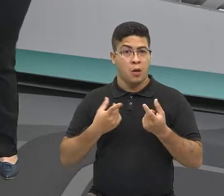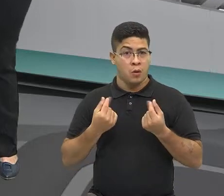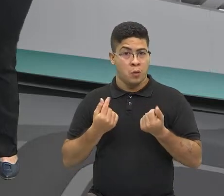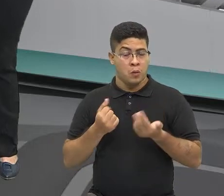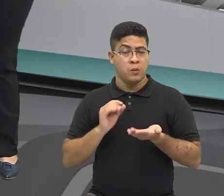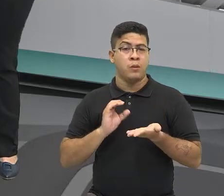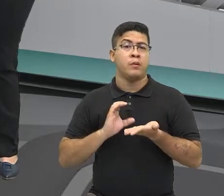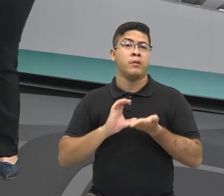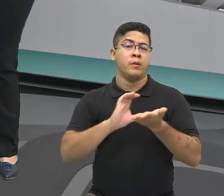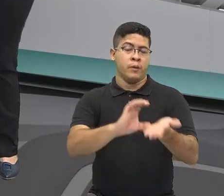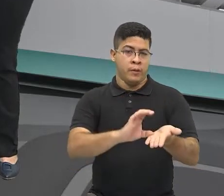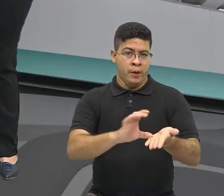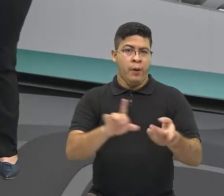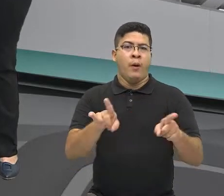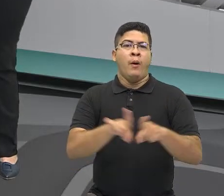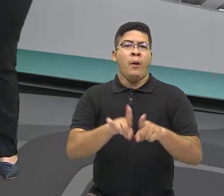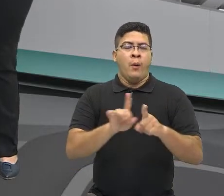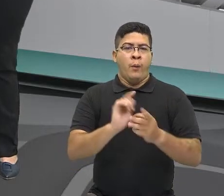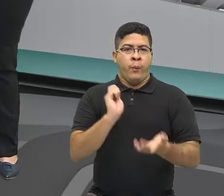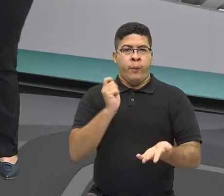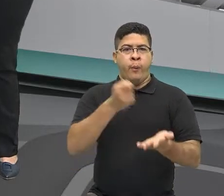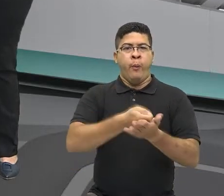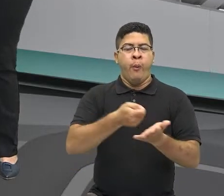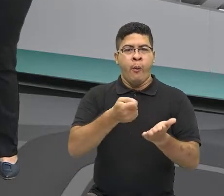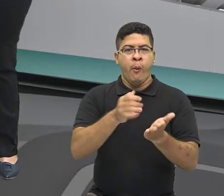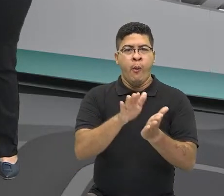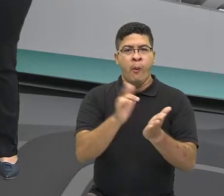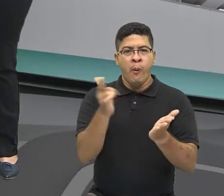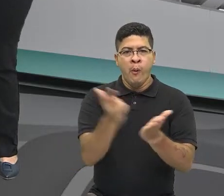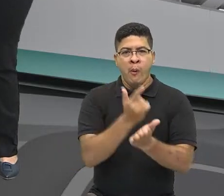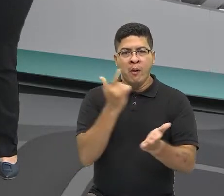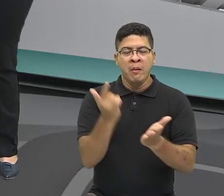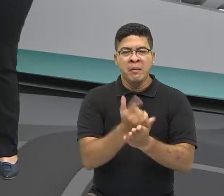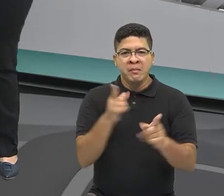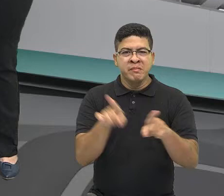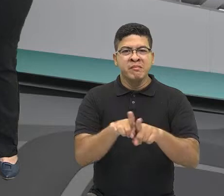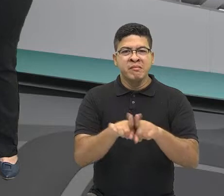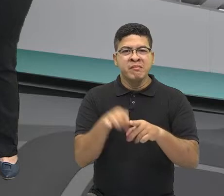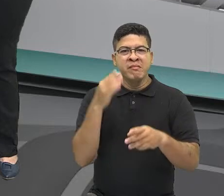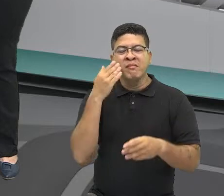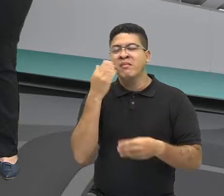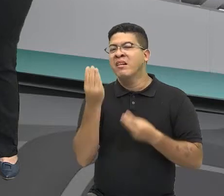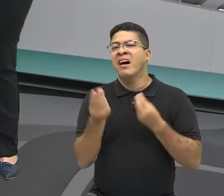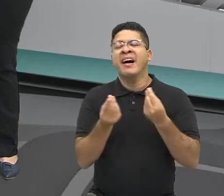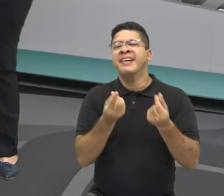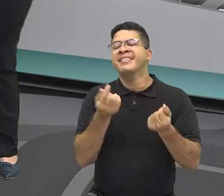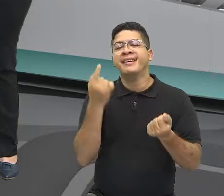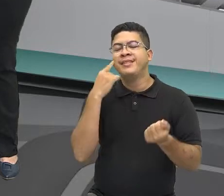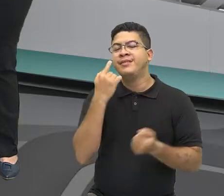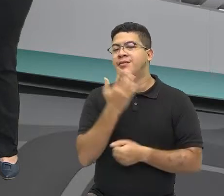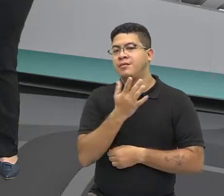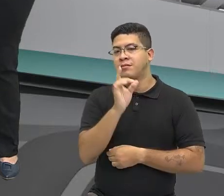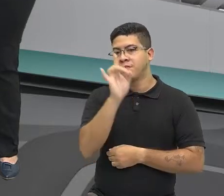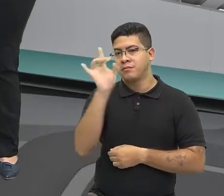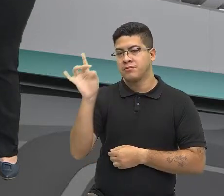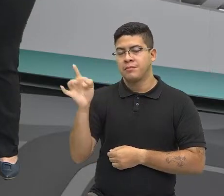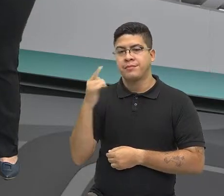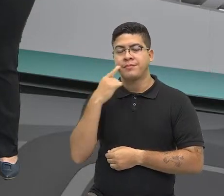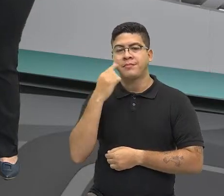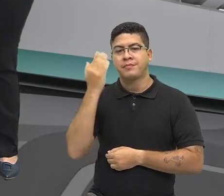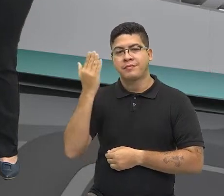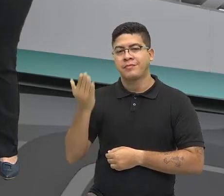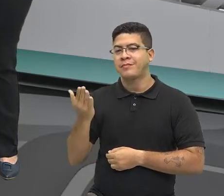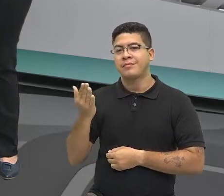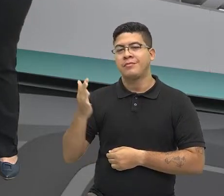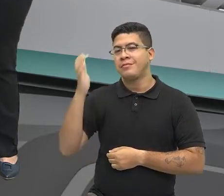financeiro, para essa revista. Agora eu vou apresentar para vocês a imagem de cada um, para vocês terem